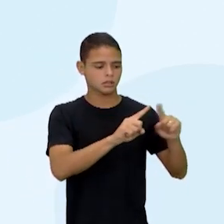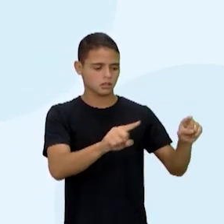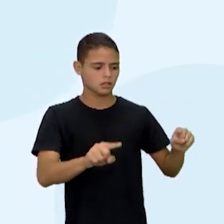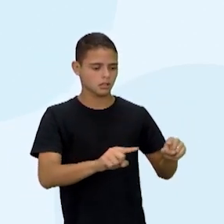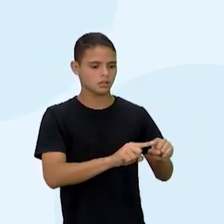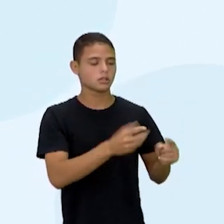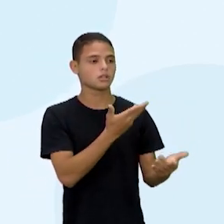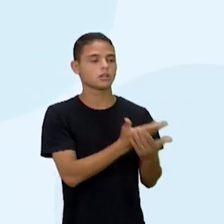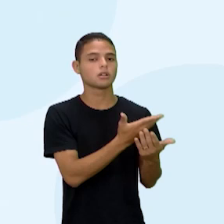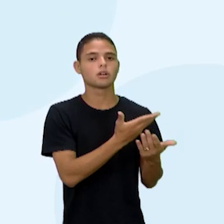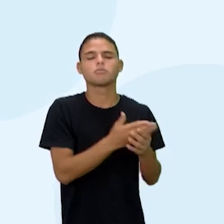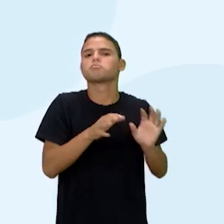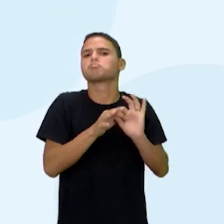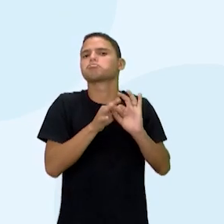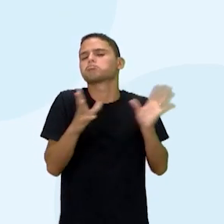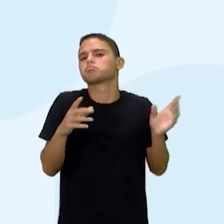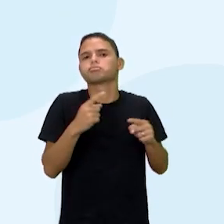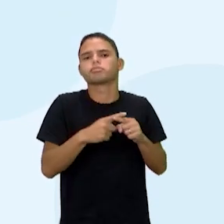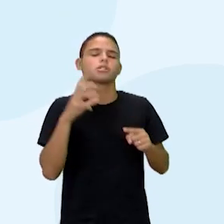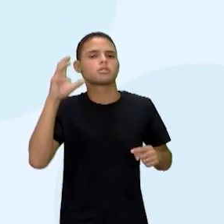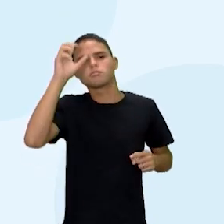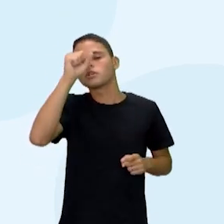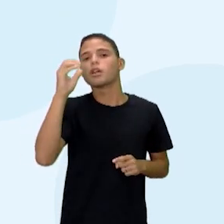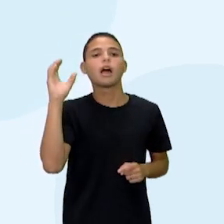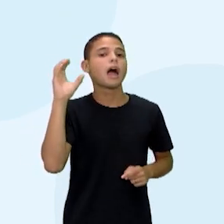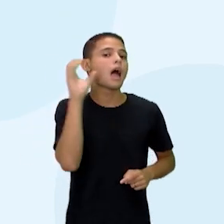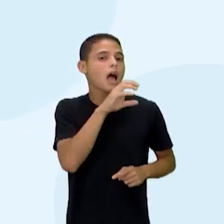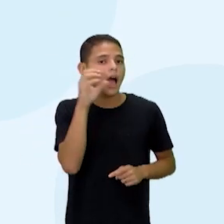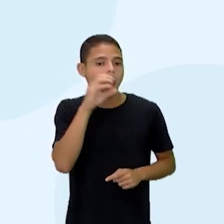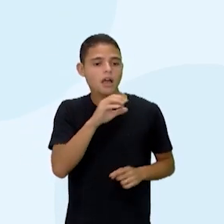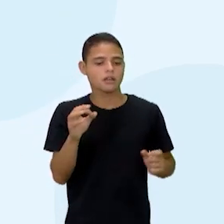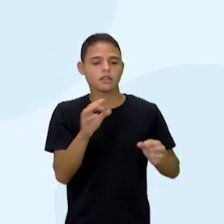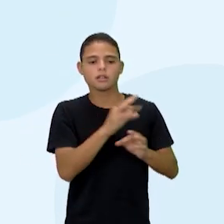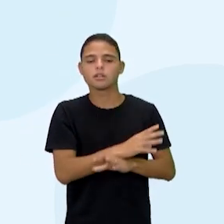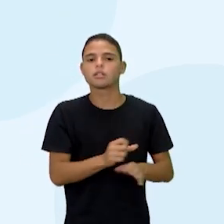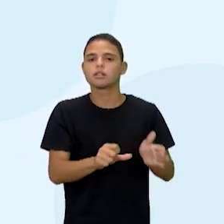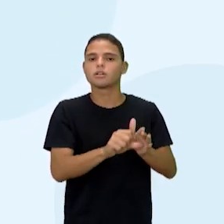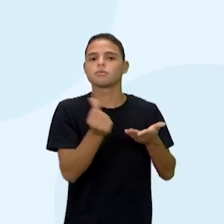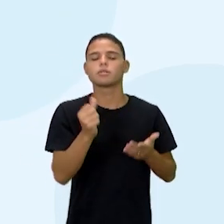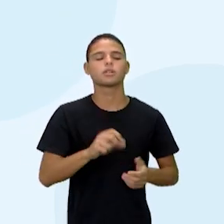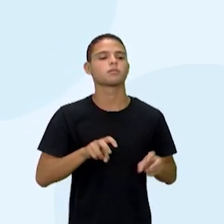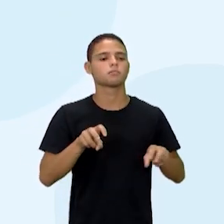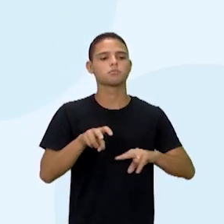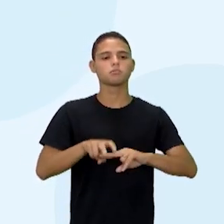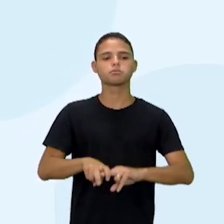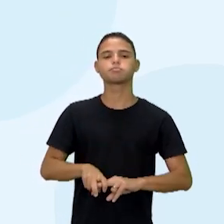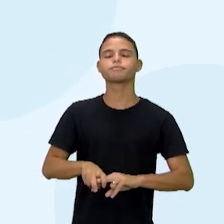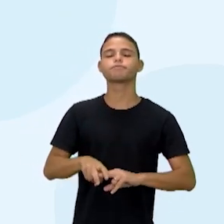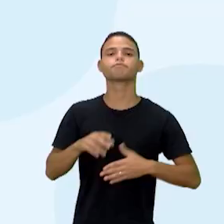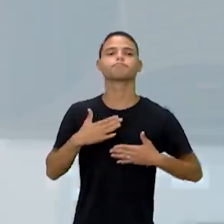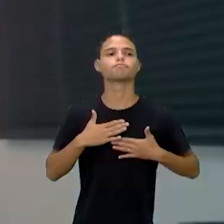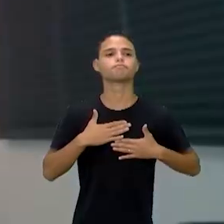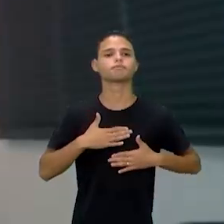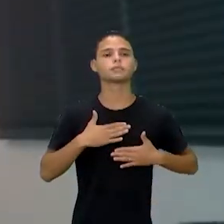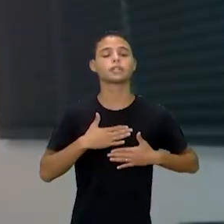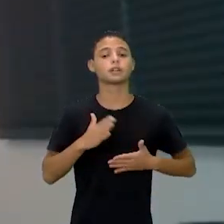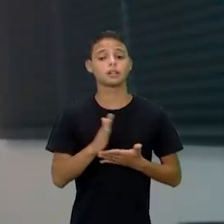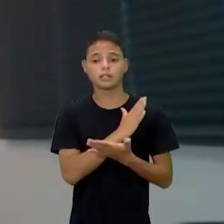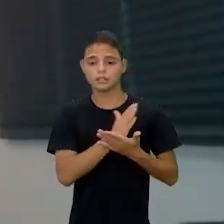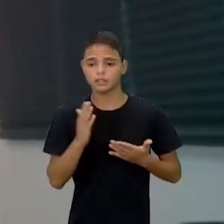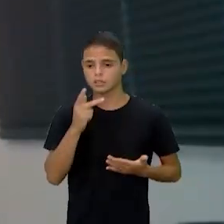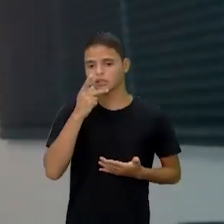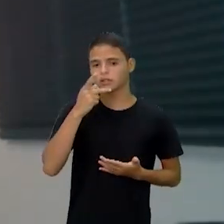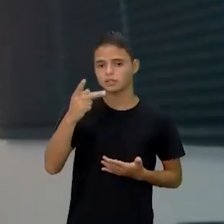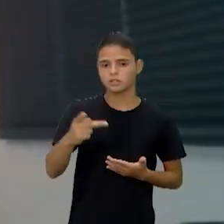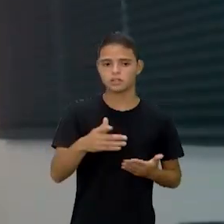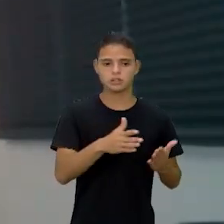livre, porque ele aprende mais rápido, ele termina primeiro, e aí ele fica ocioso. Alguns fazem, como o Robson mencionou, tiram